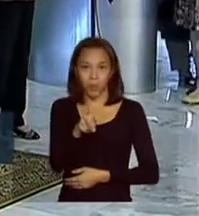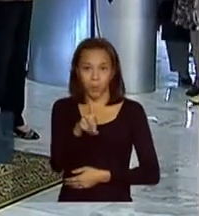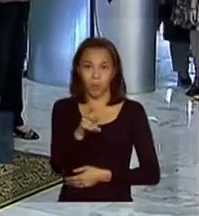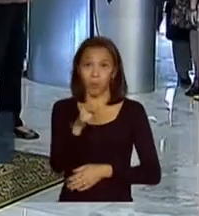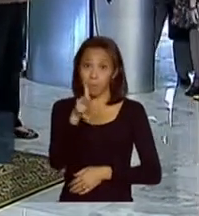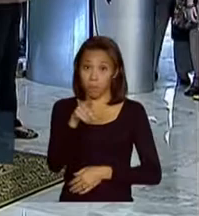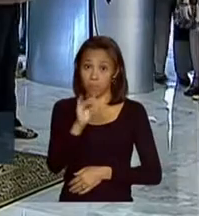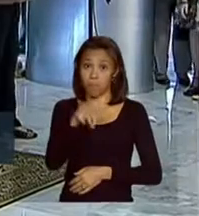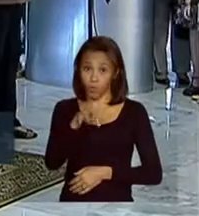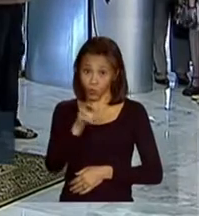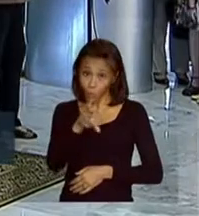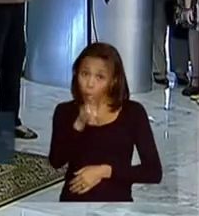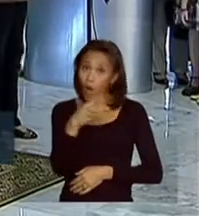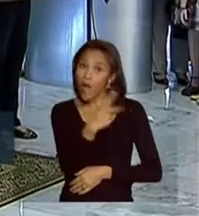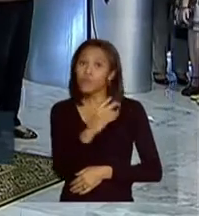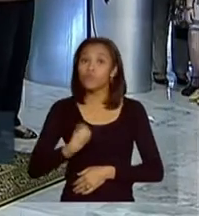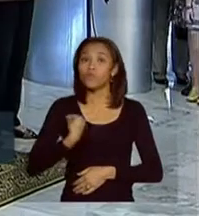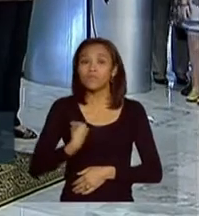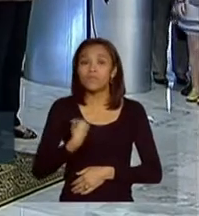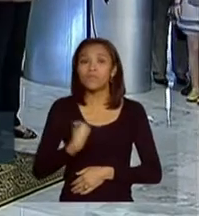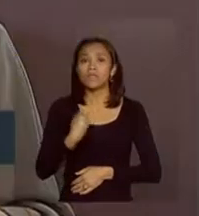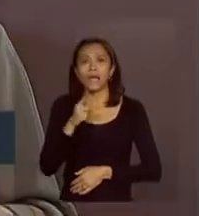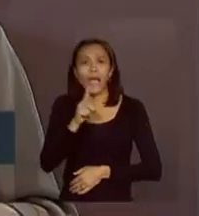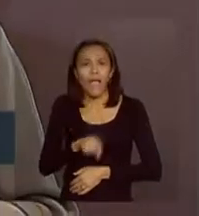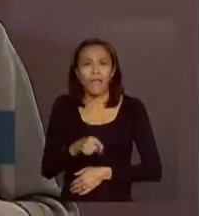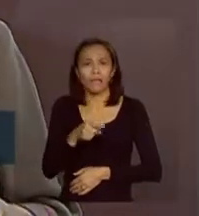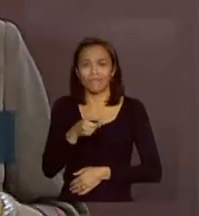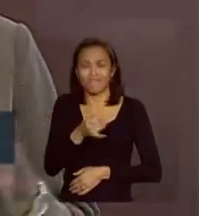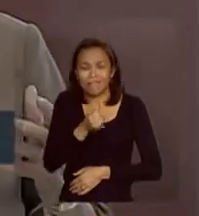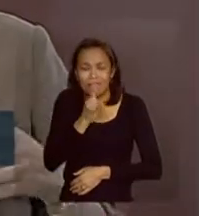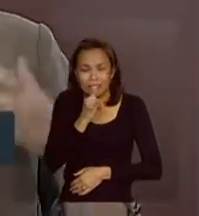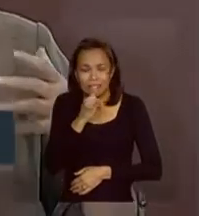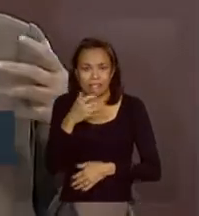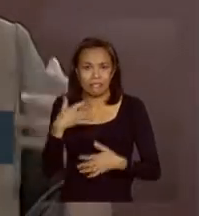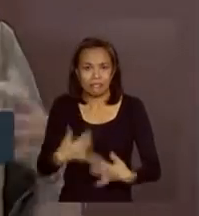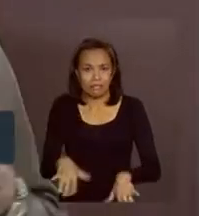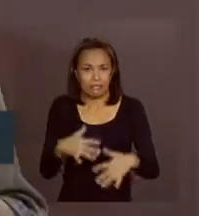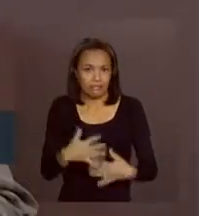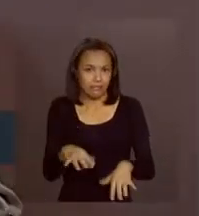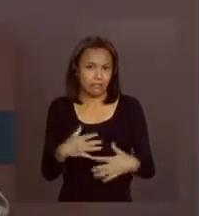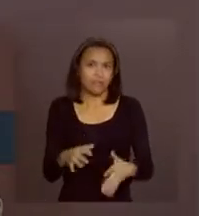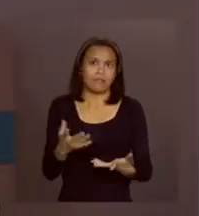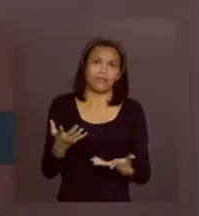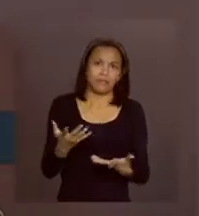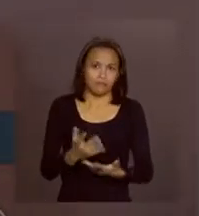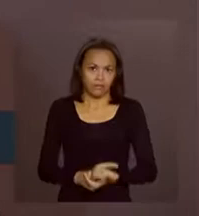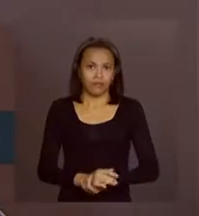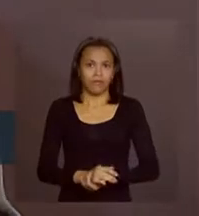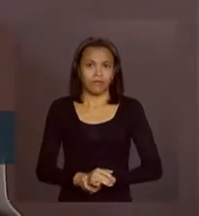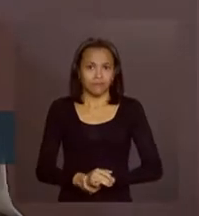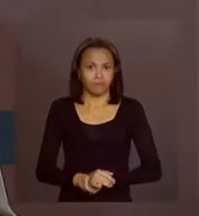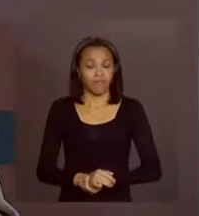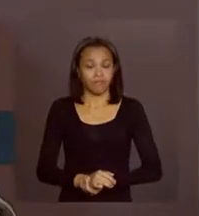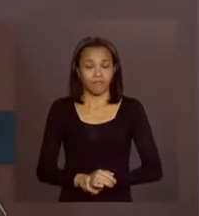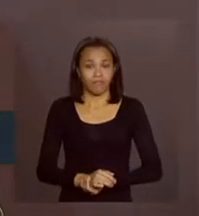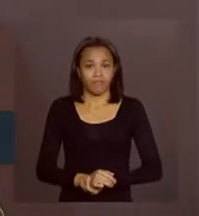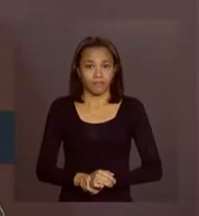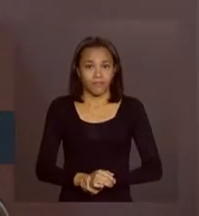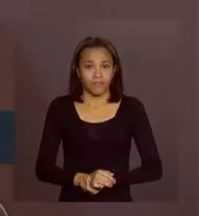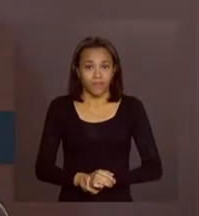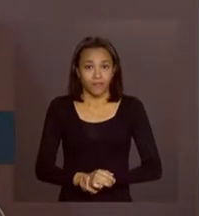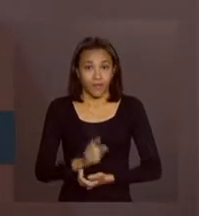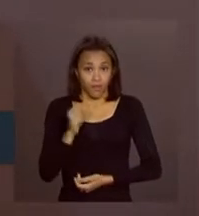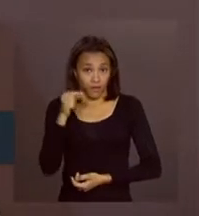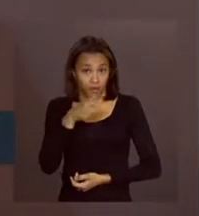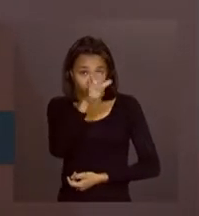uma própria a vida dele é extremamente dramática Para Não Dizer e alguns aspectos trágica mas